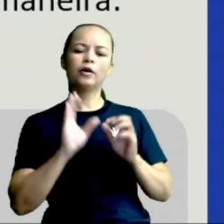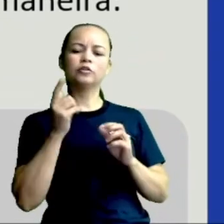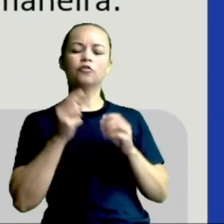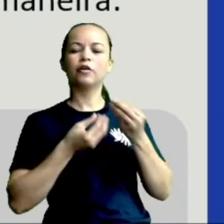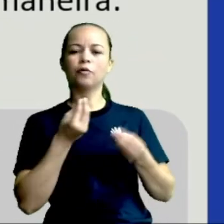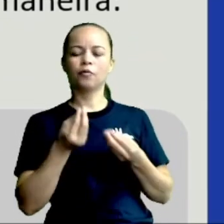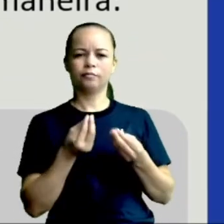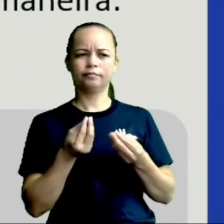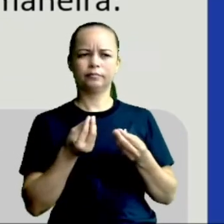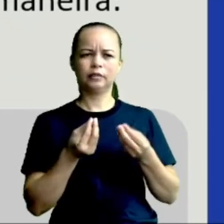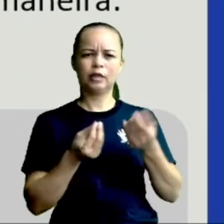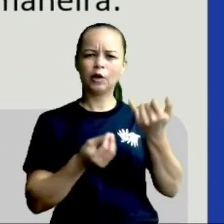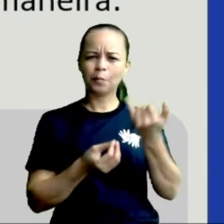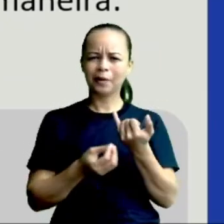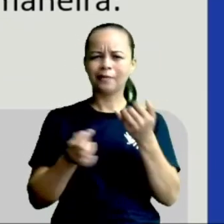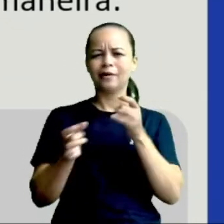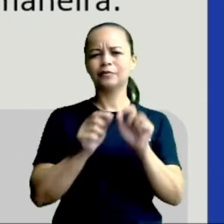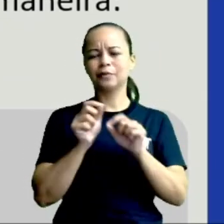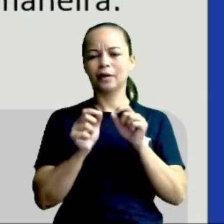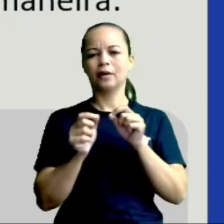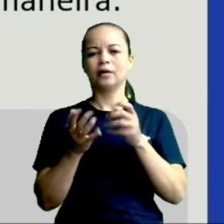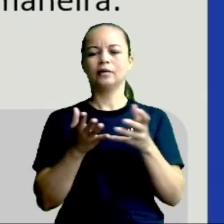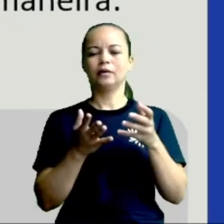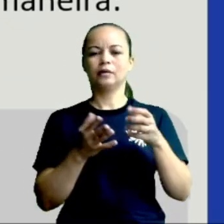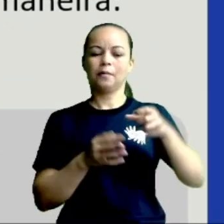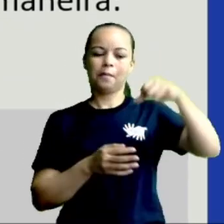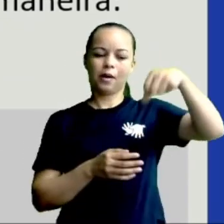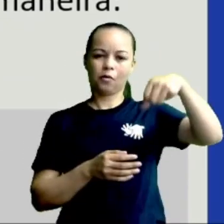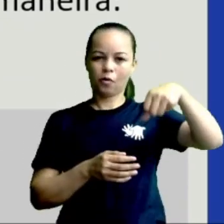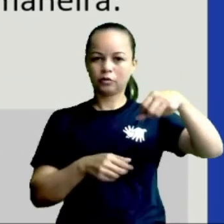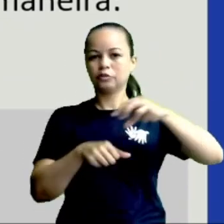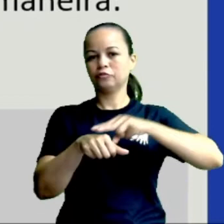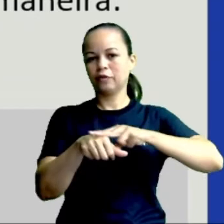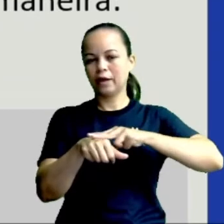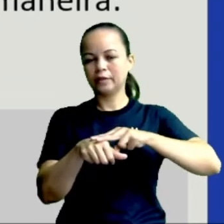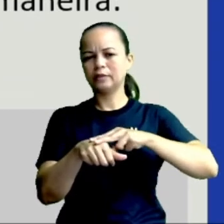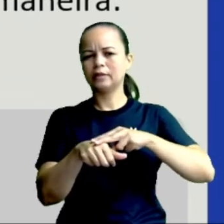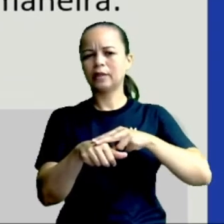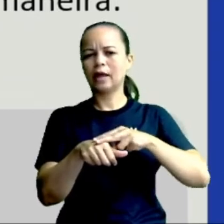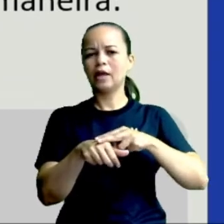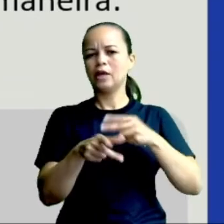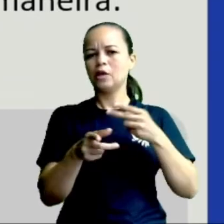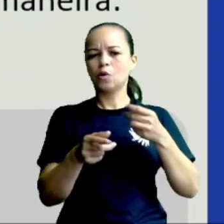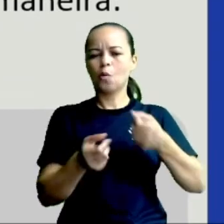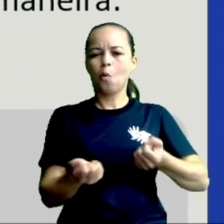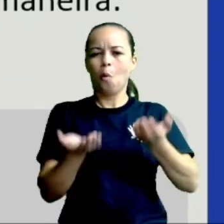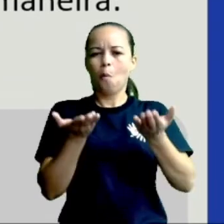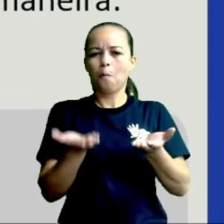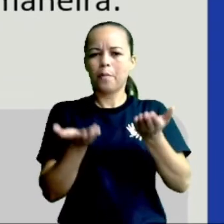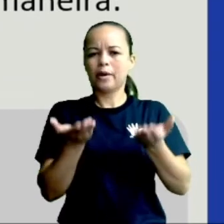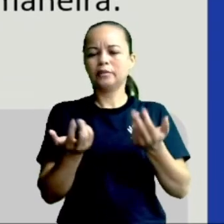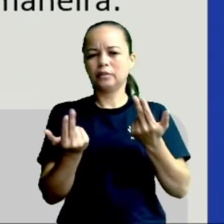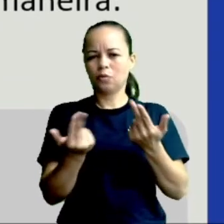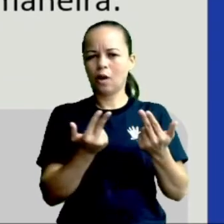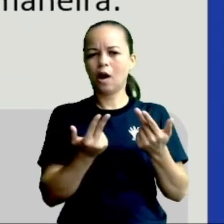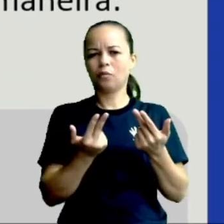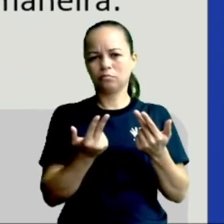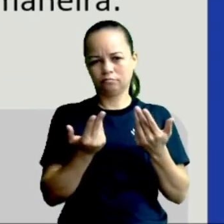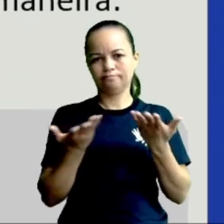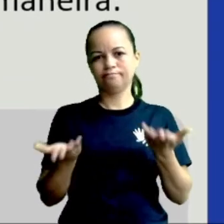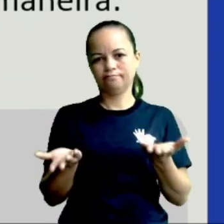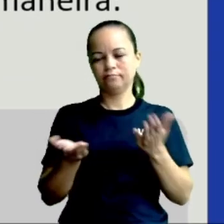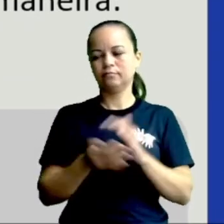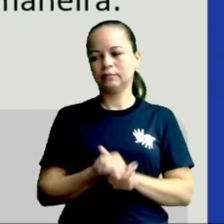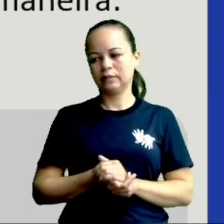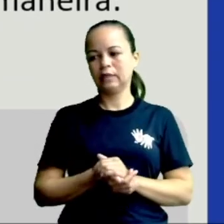ele falou para mim que tem o que pacotes verdes têm o mesmo peso não é não falou lá que pacotes iguais têm o